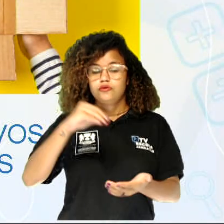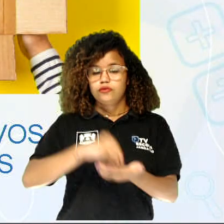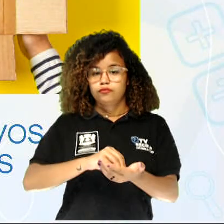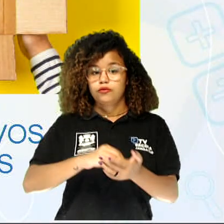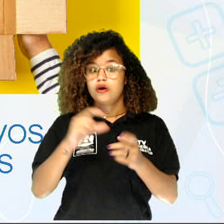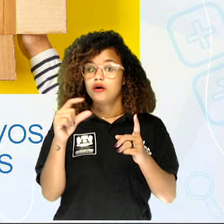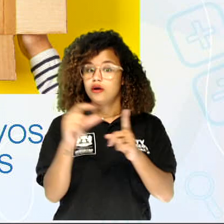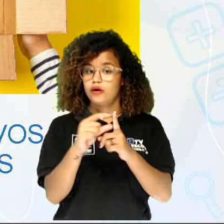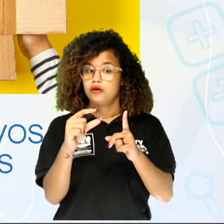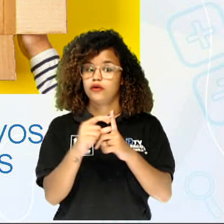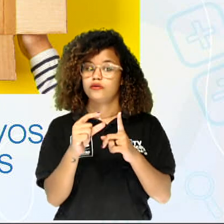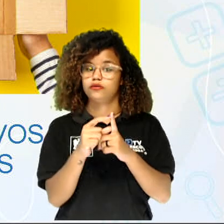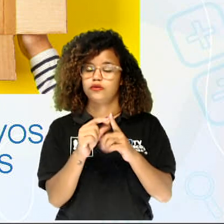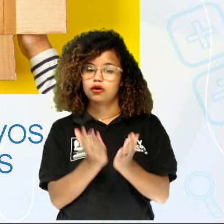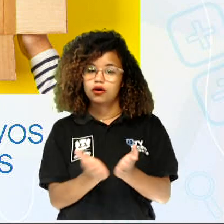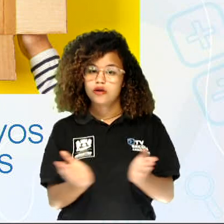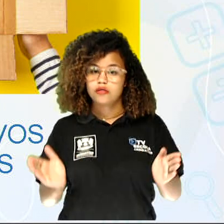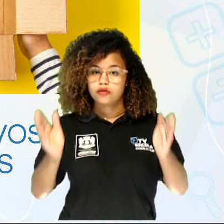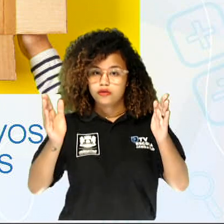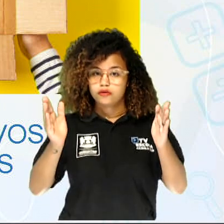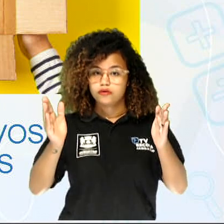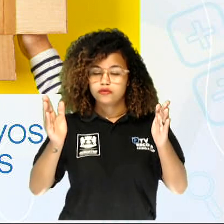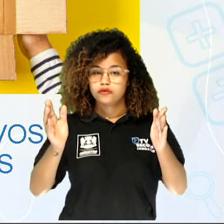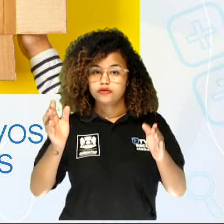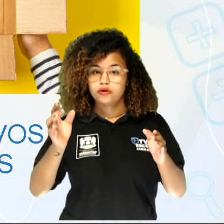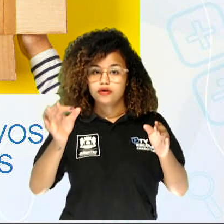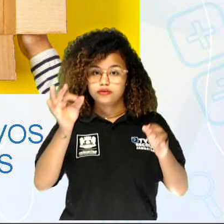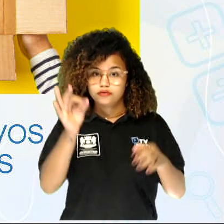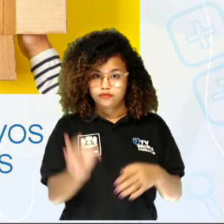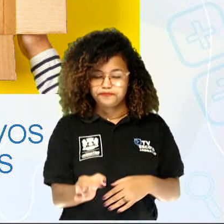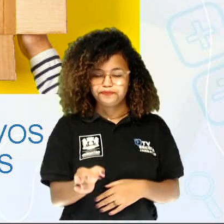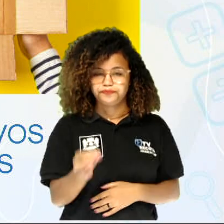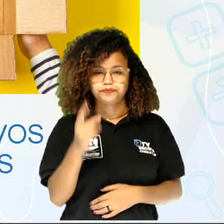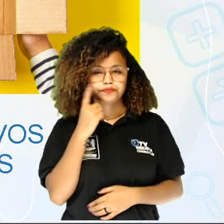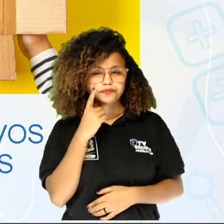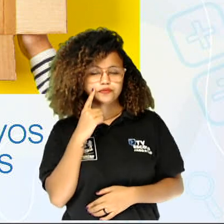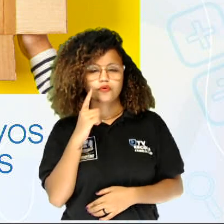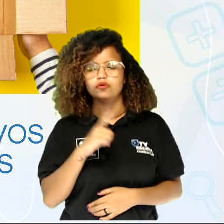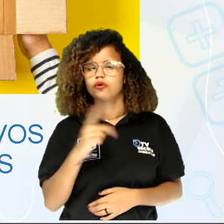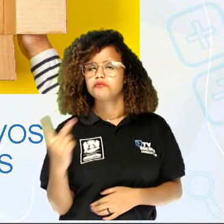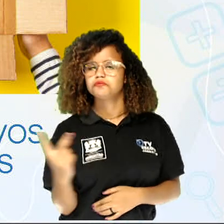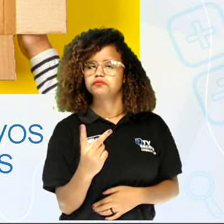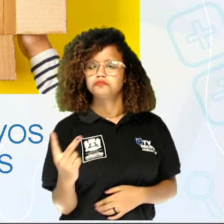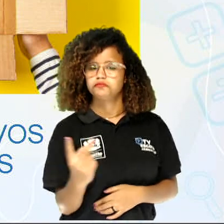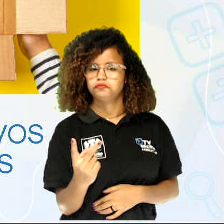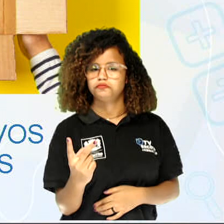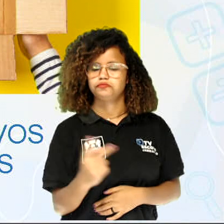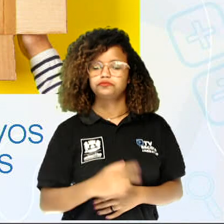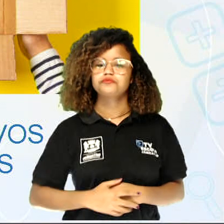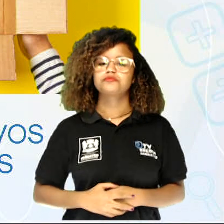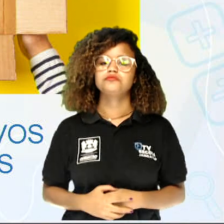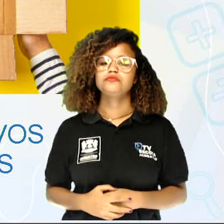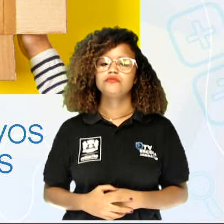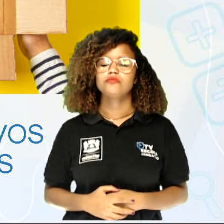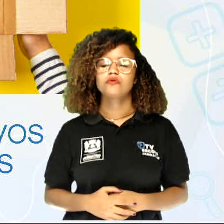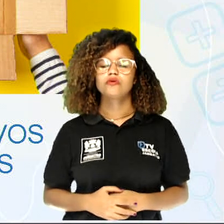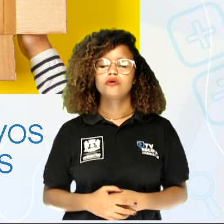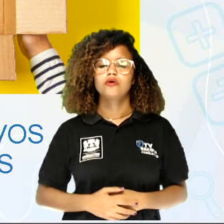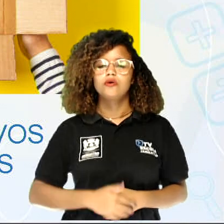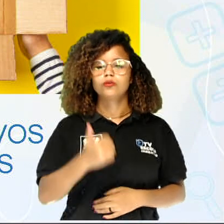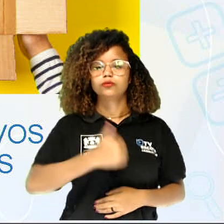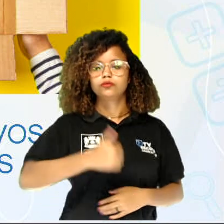essas palavras na caixa adequada. Veja que nós temos duas caixas. A primeira